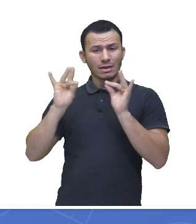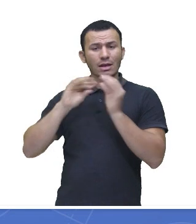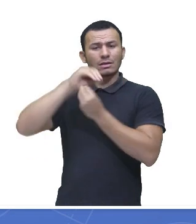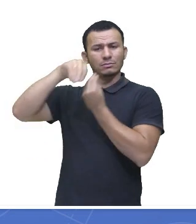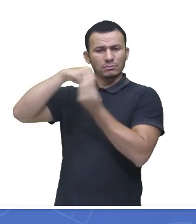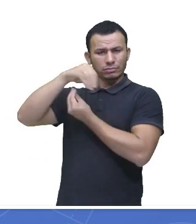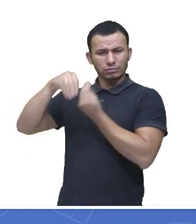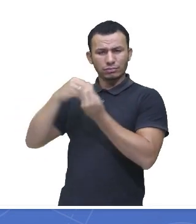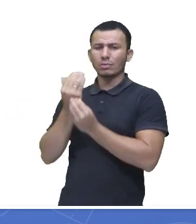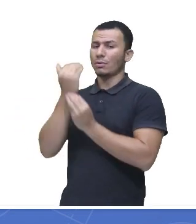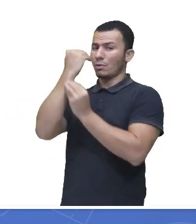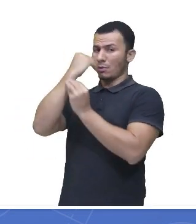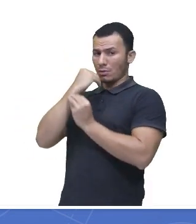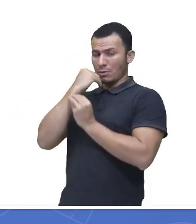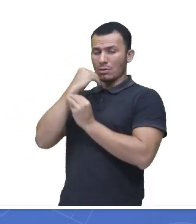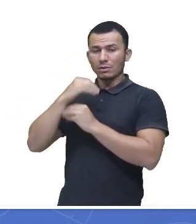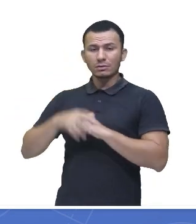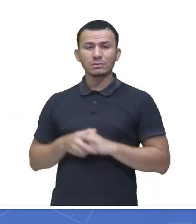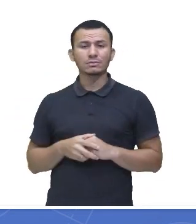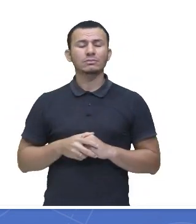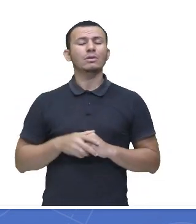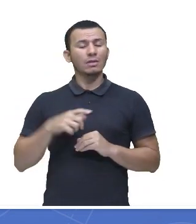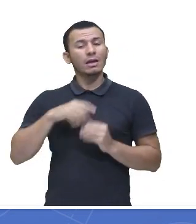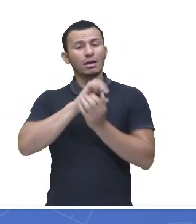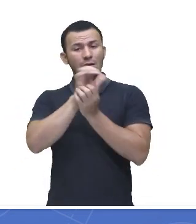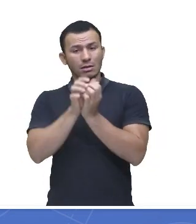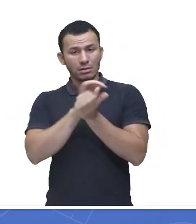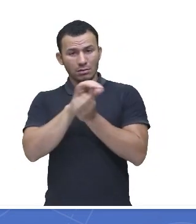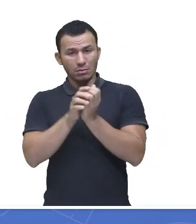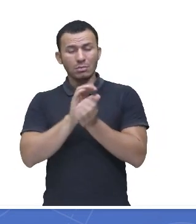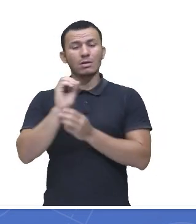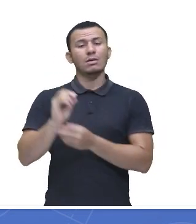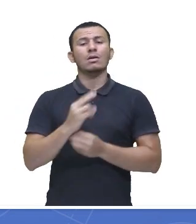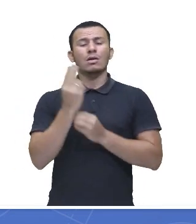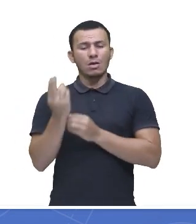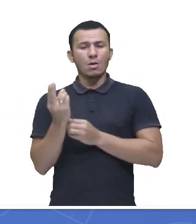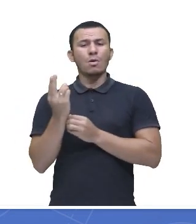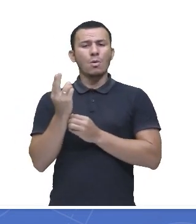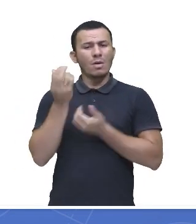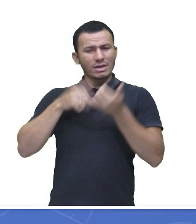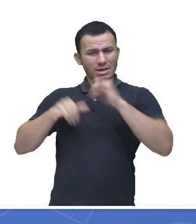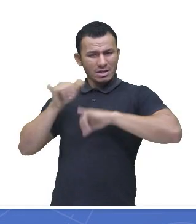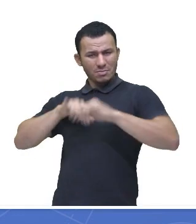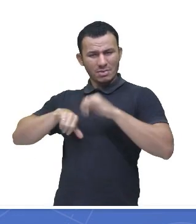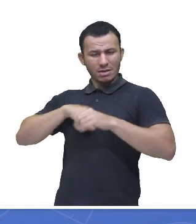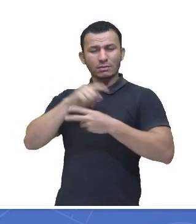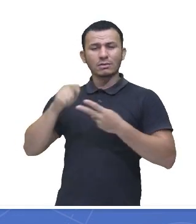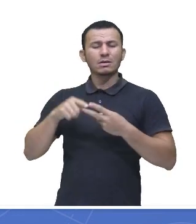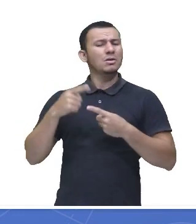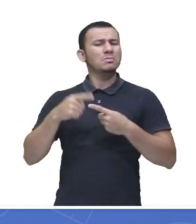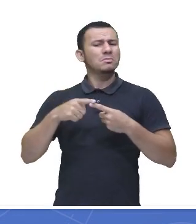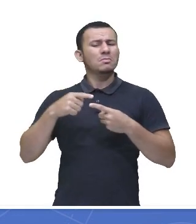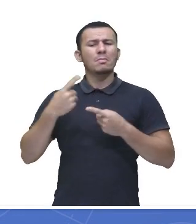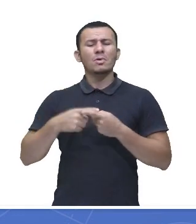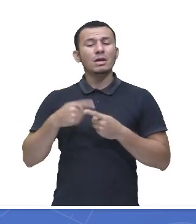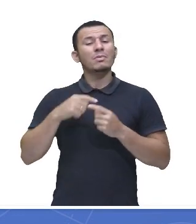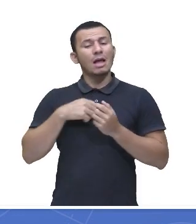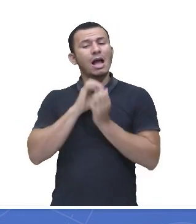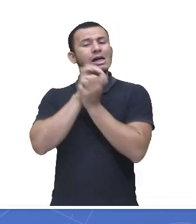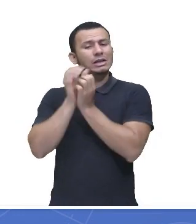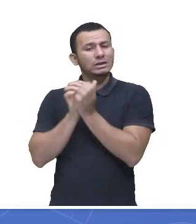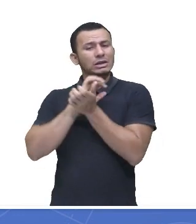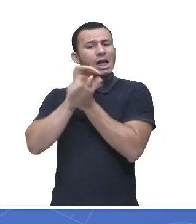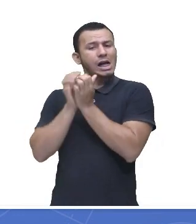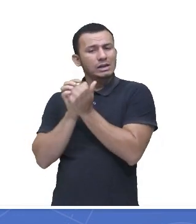na boca, eu vou ter tanto a digestão mecânica quanto a digestão química. Por que mecânica? Porque eu vou mastigar o